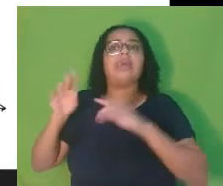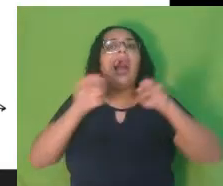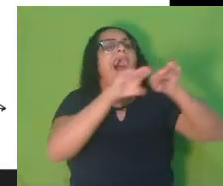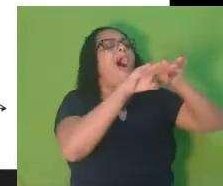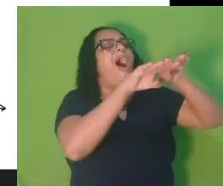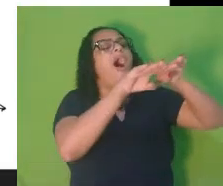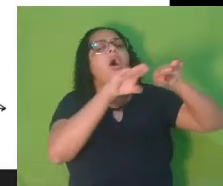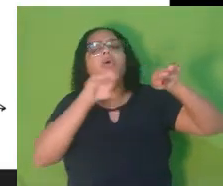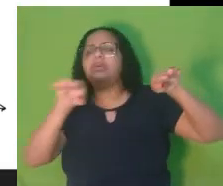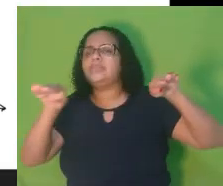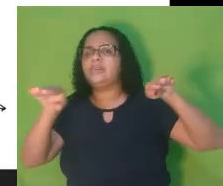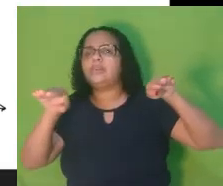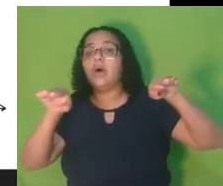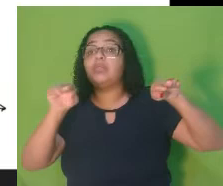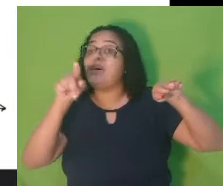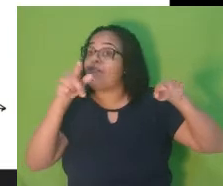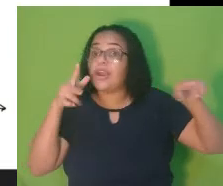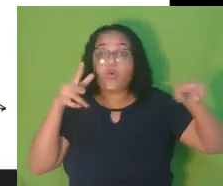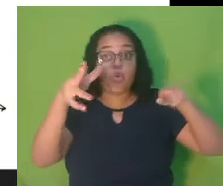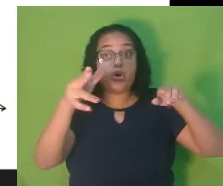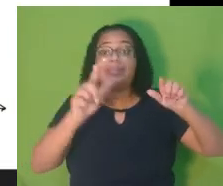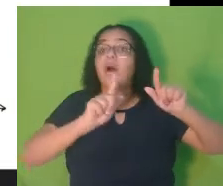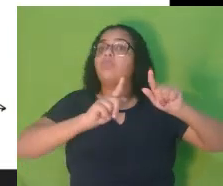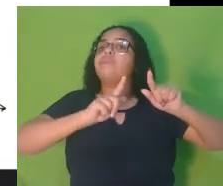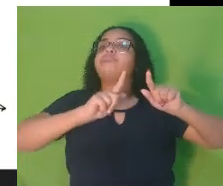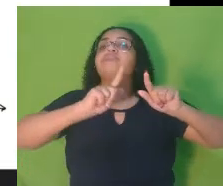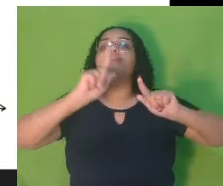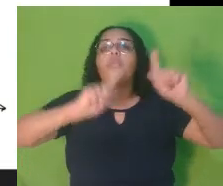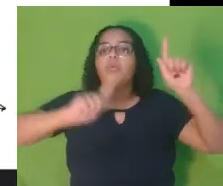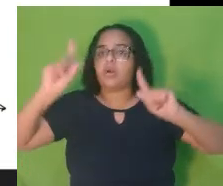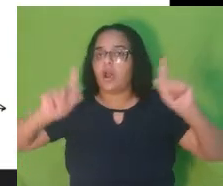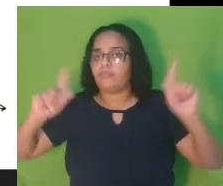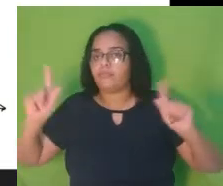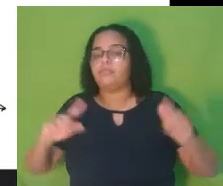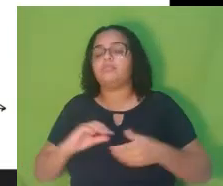a reta horizontal não vai cortar o gráfico.